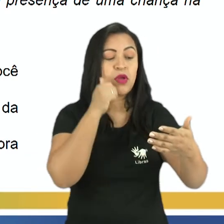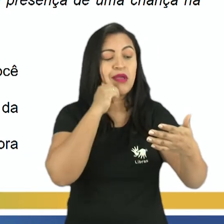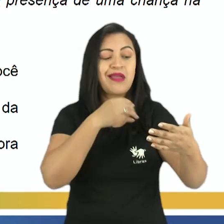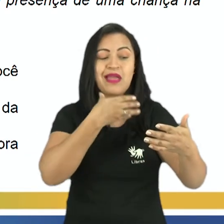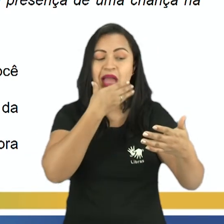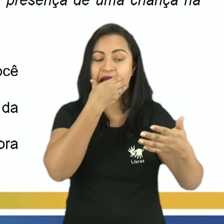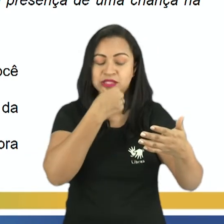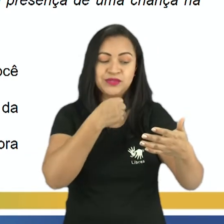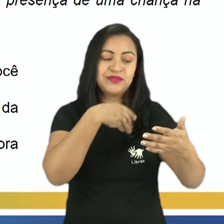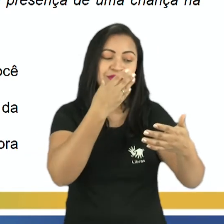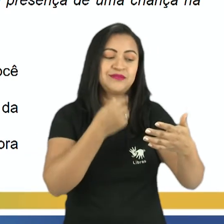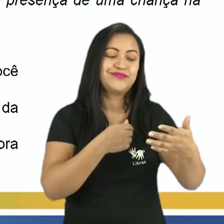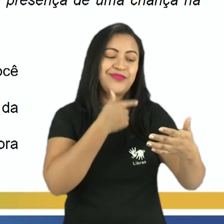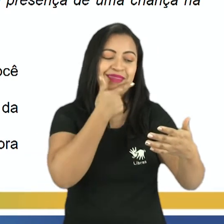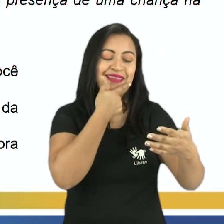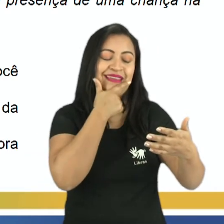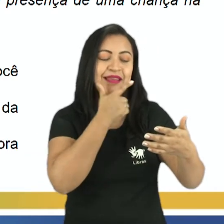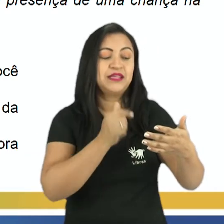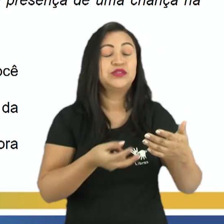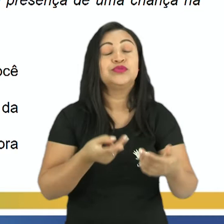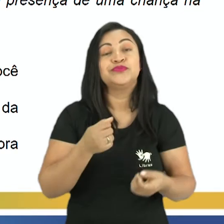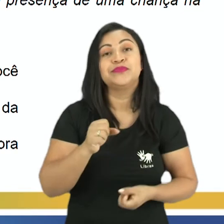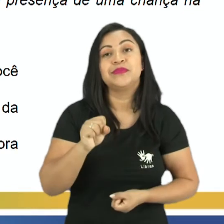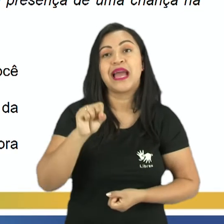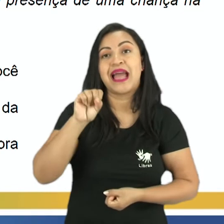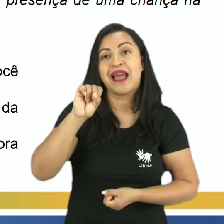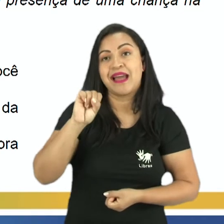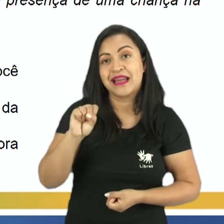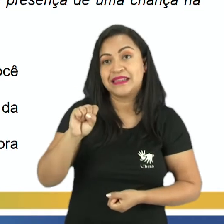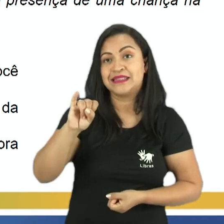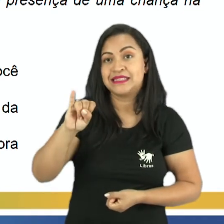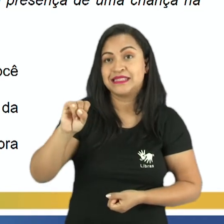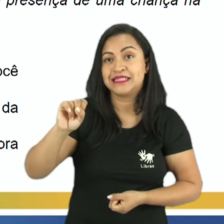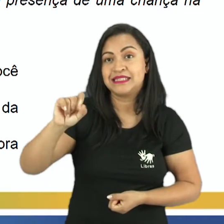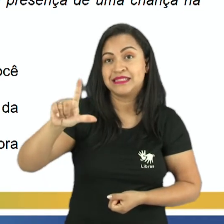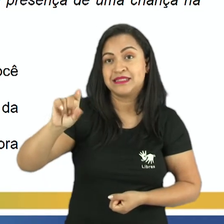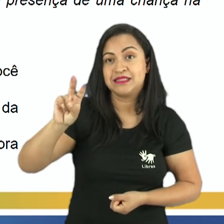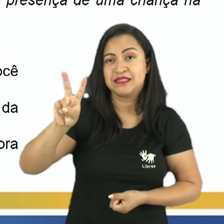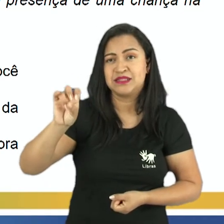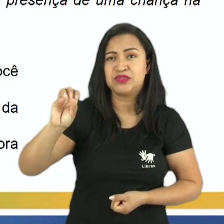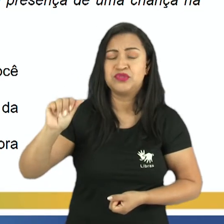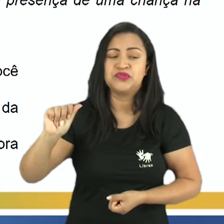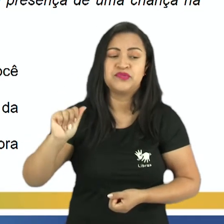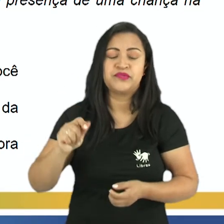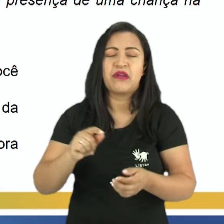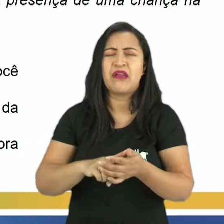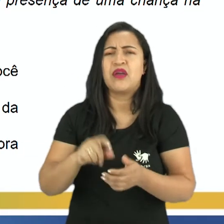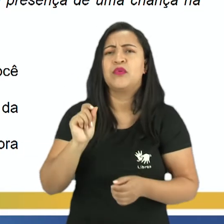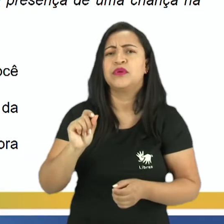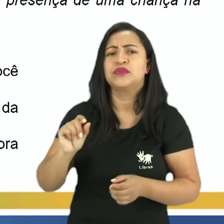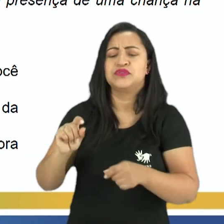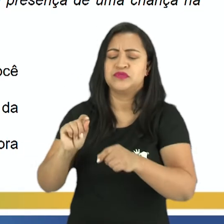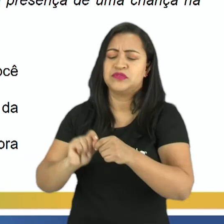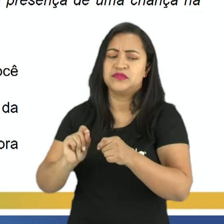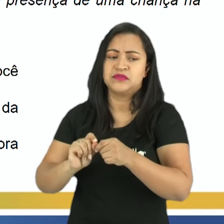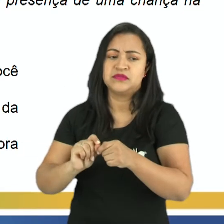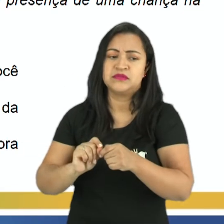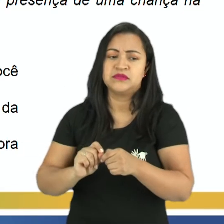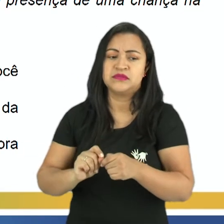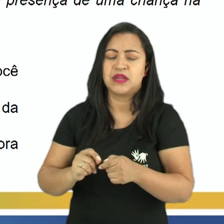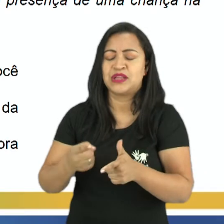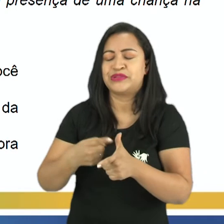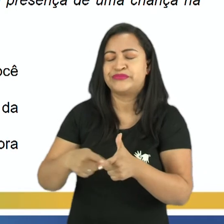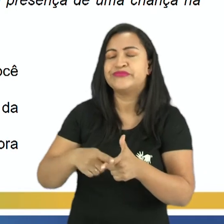maçã e começa a rir. Silvia: o que a gente vai fazer? Lúcio: é um problema